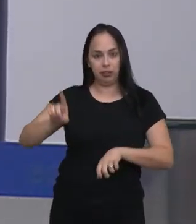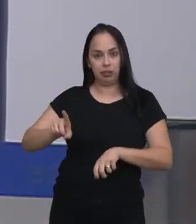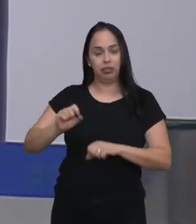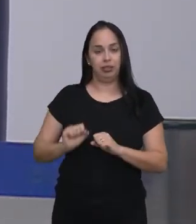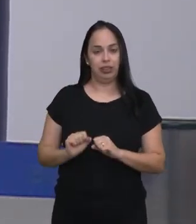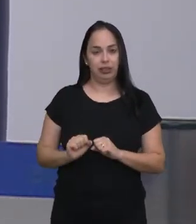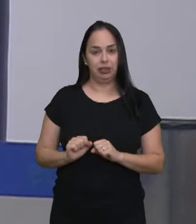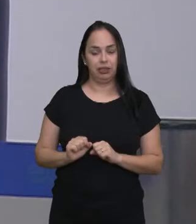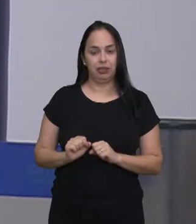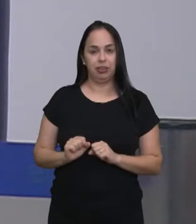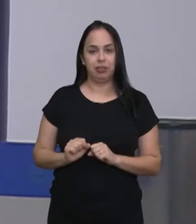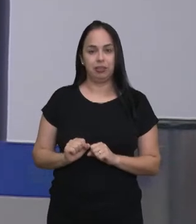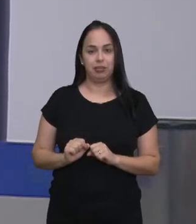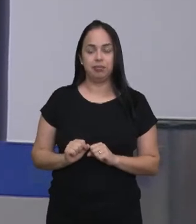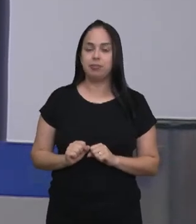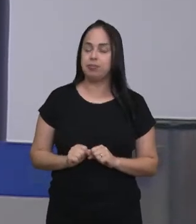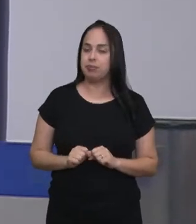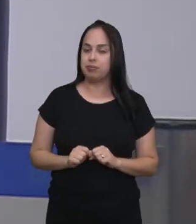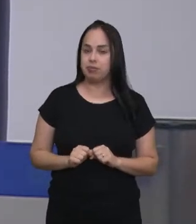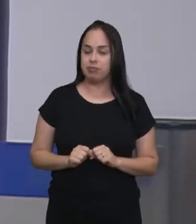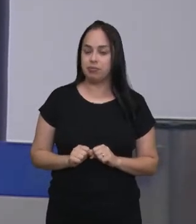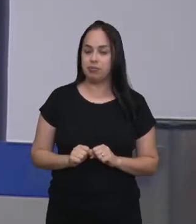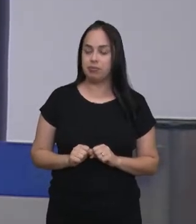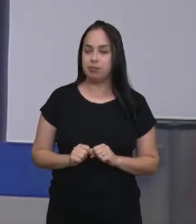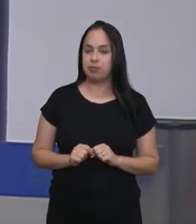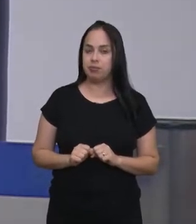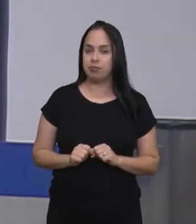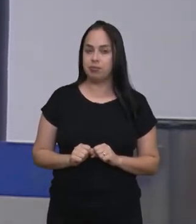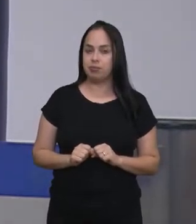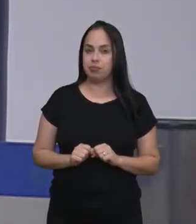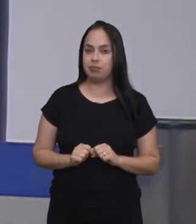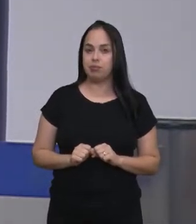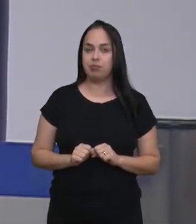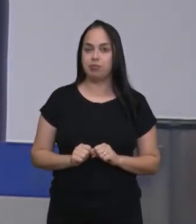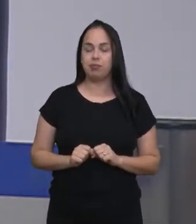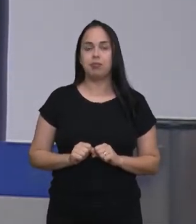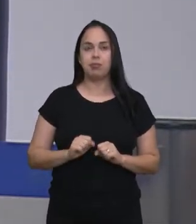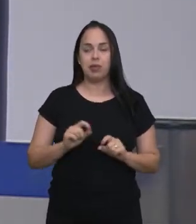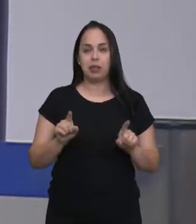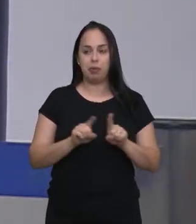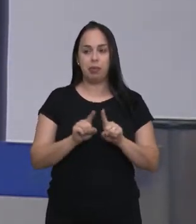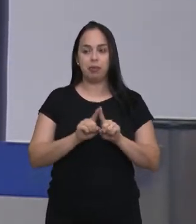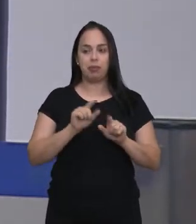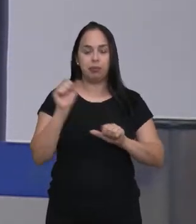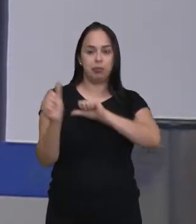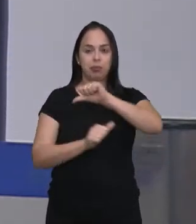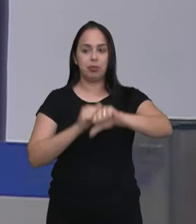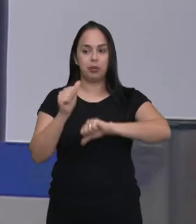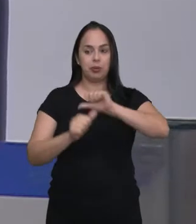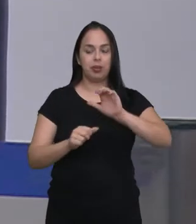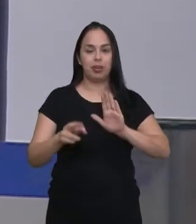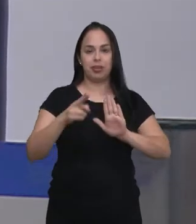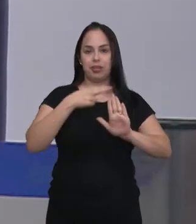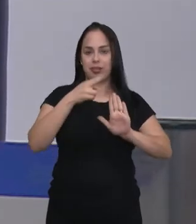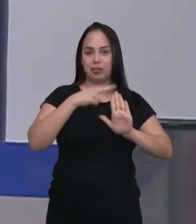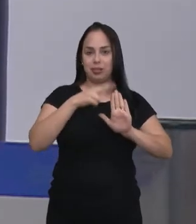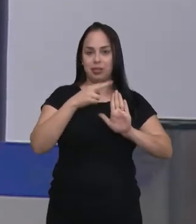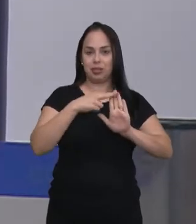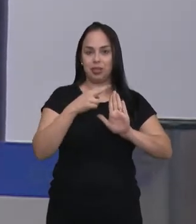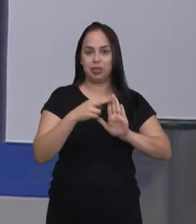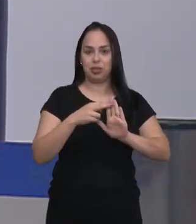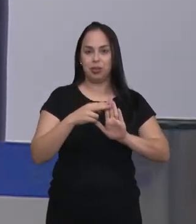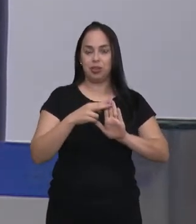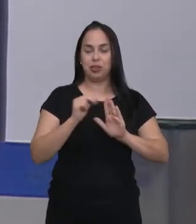os dispositivos e anexo na resolução número 4 de julho de 2021,